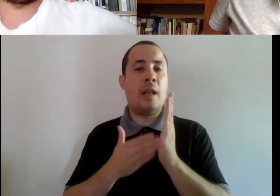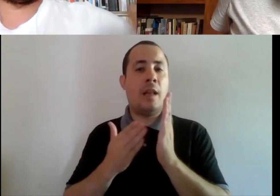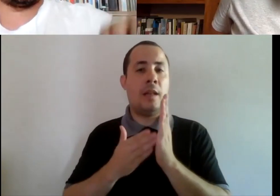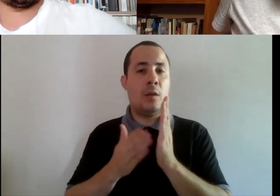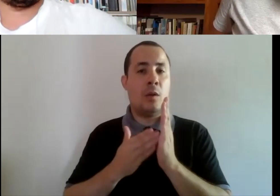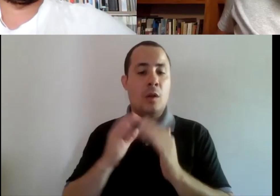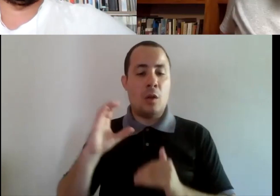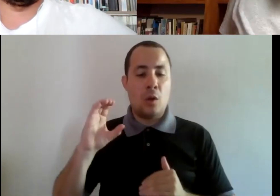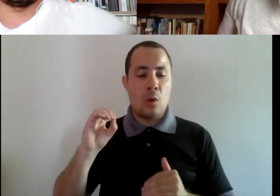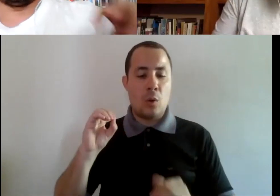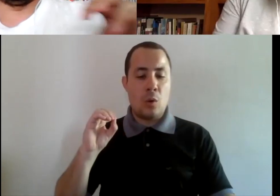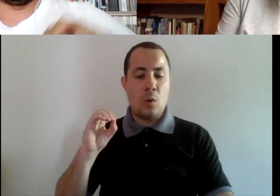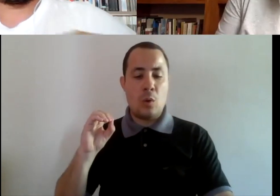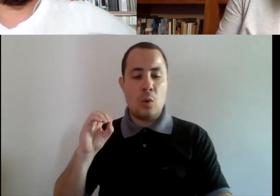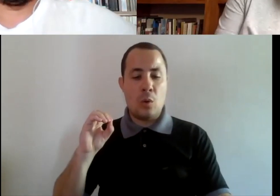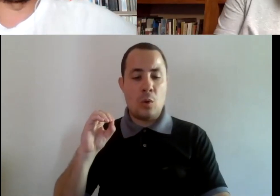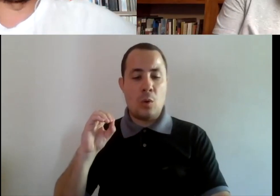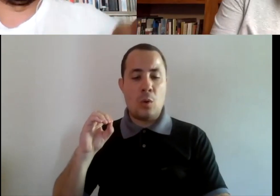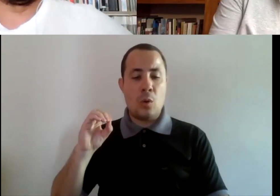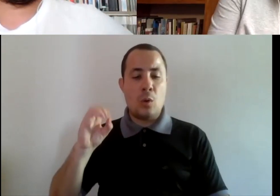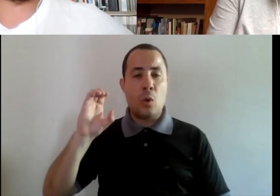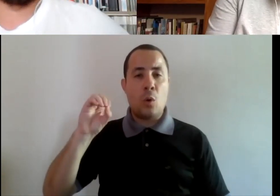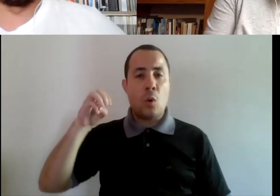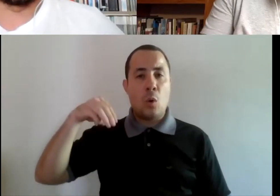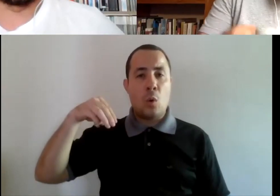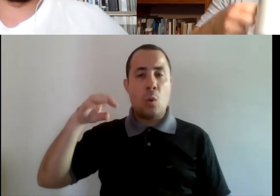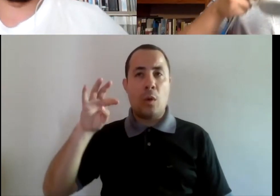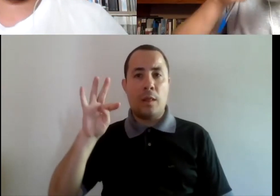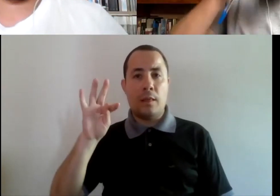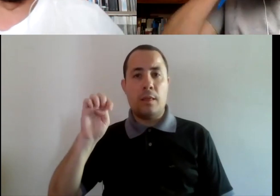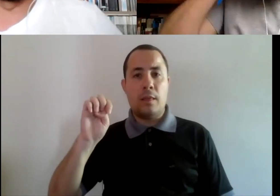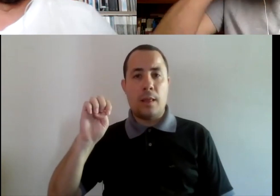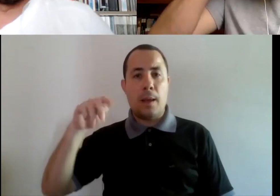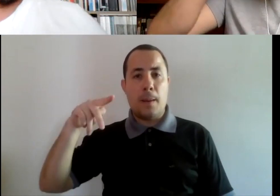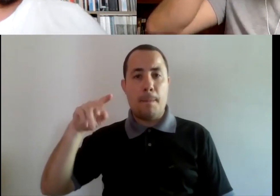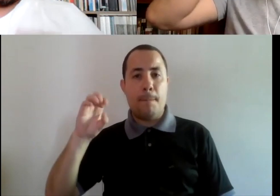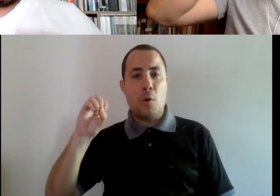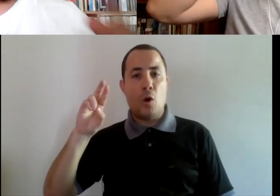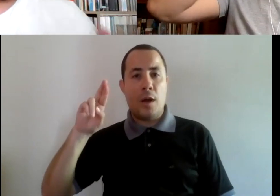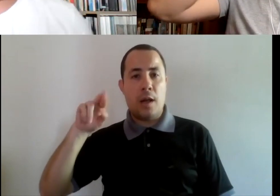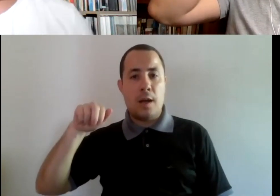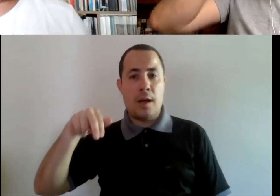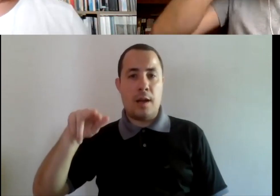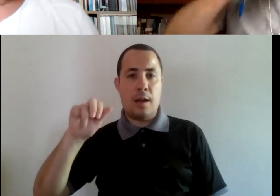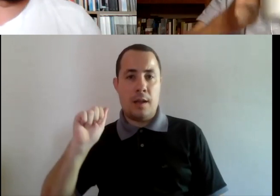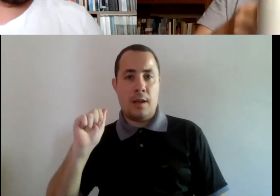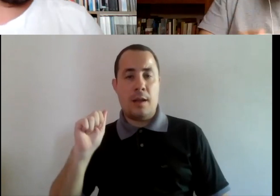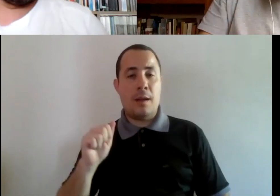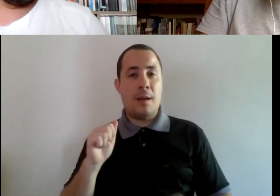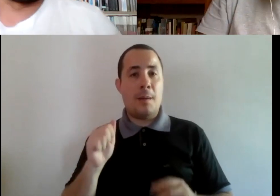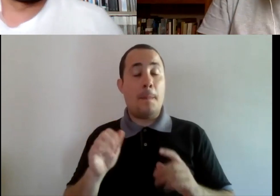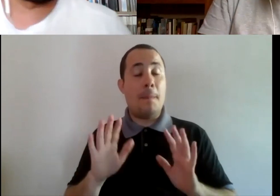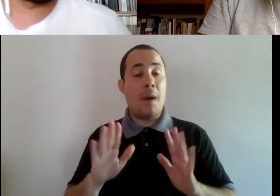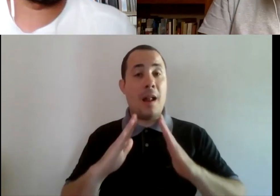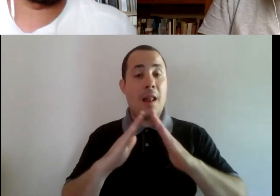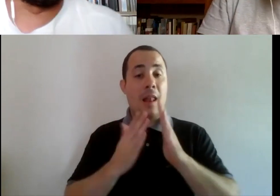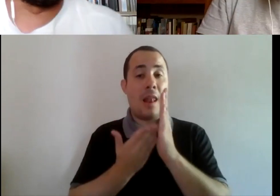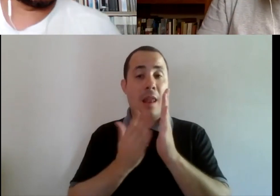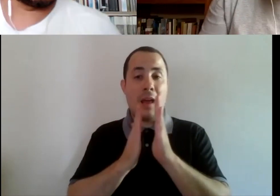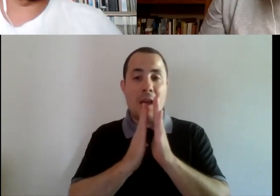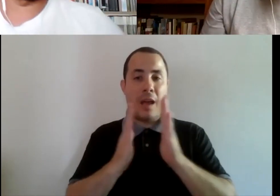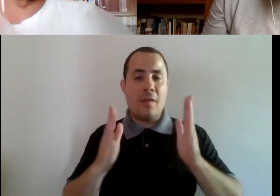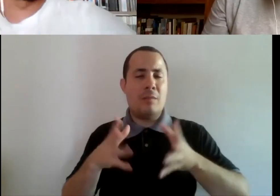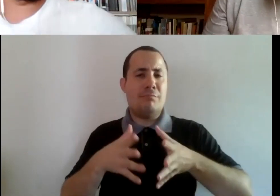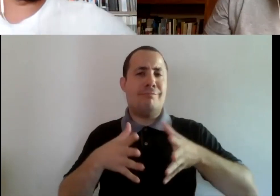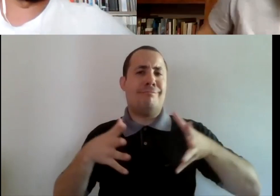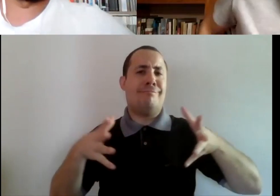vai se imiscuindo aí nos acervos, né? Ela vai chegando. Só que a rede é muito grande, né? A rede de bibliotecas de São